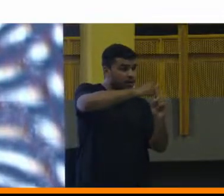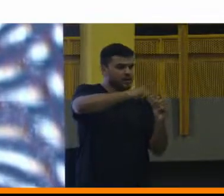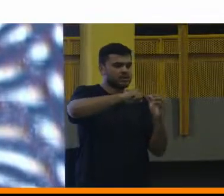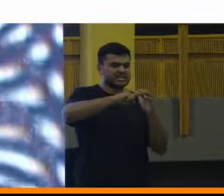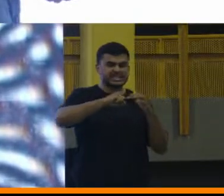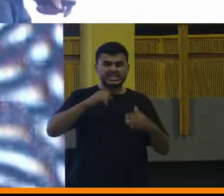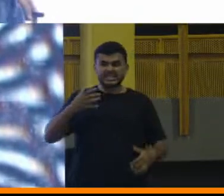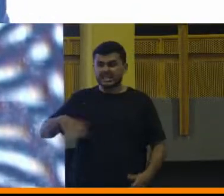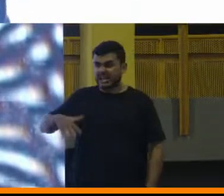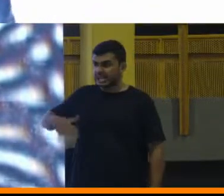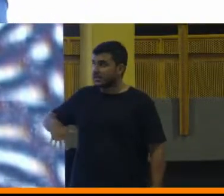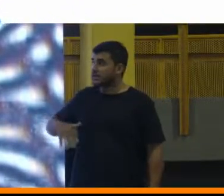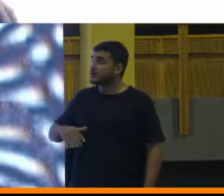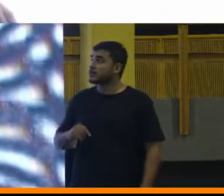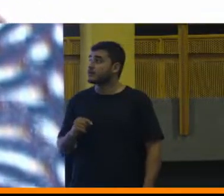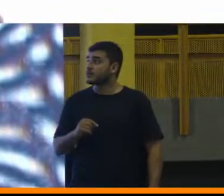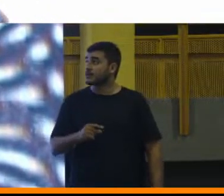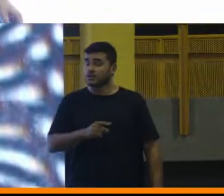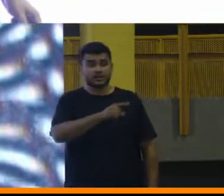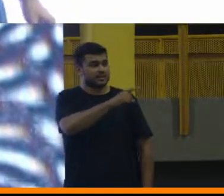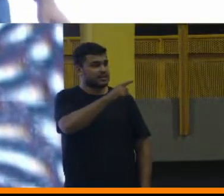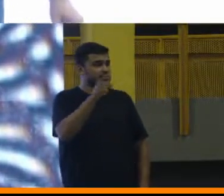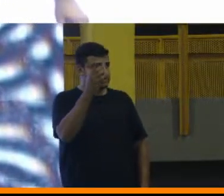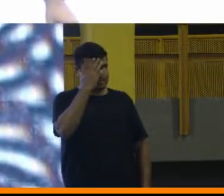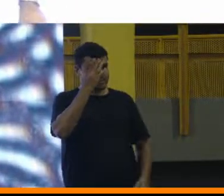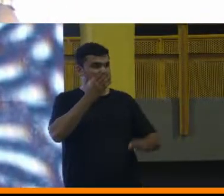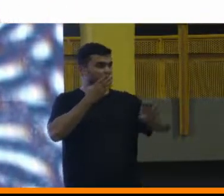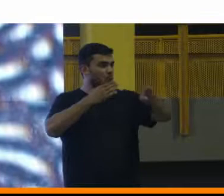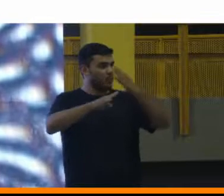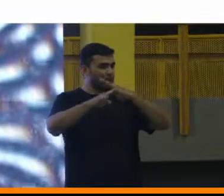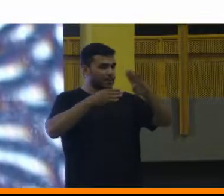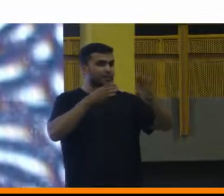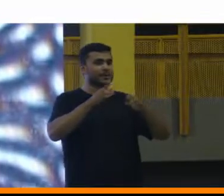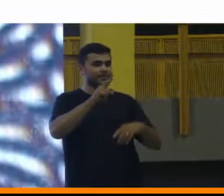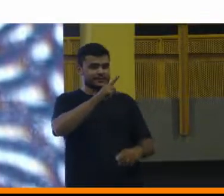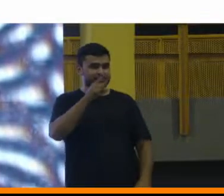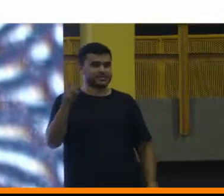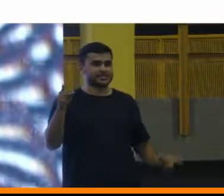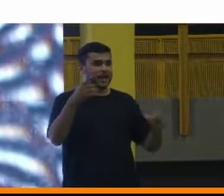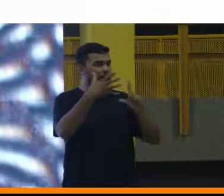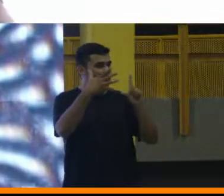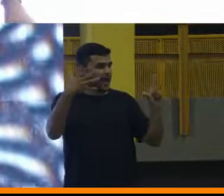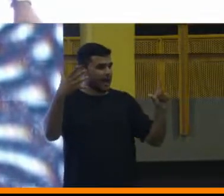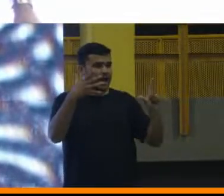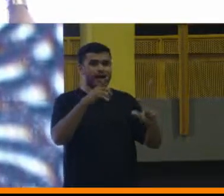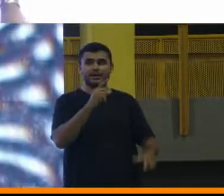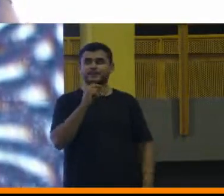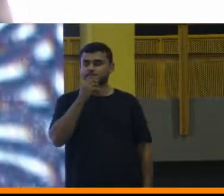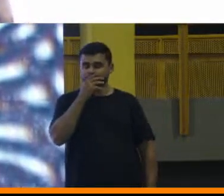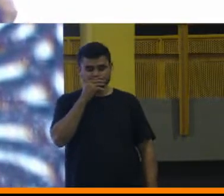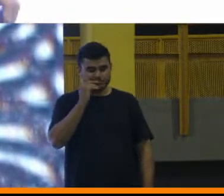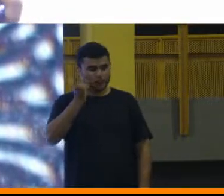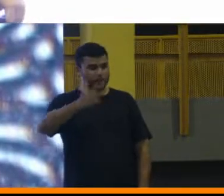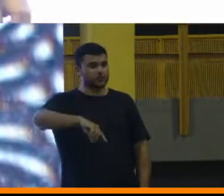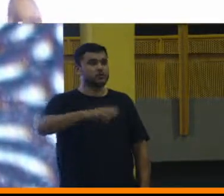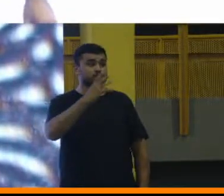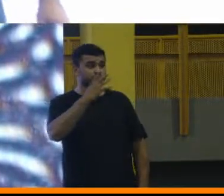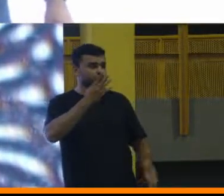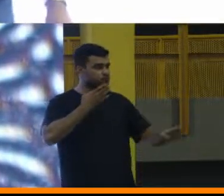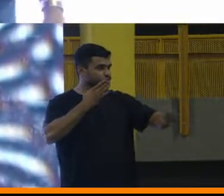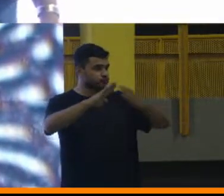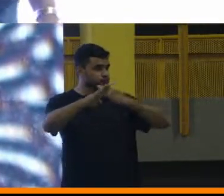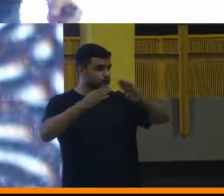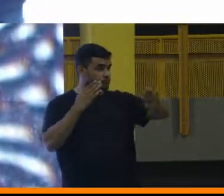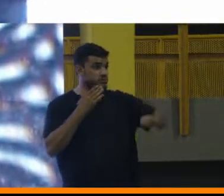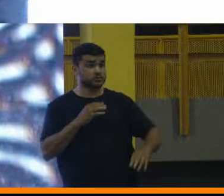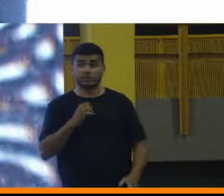está em alta o Karate Kid, né? Todo mundo agora está vendo Karate Kid de novo. Na hora que o menino dá